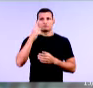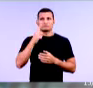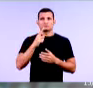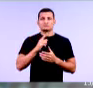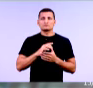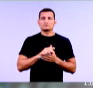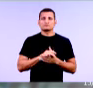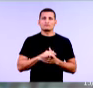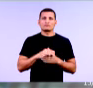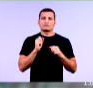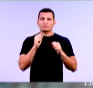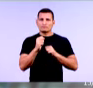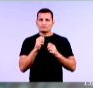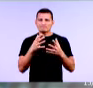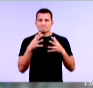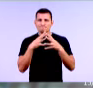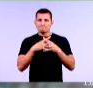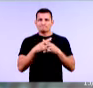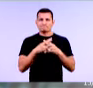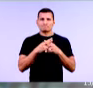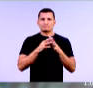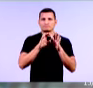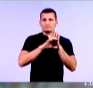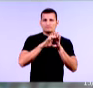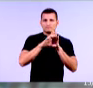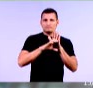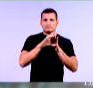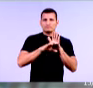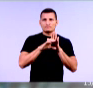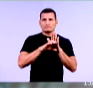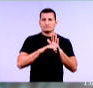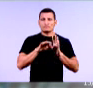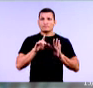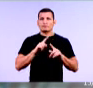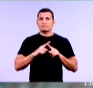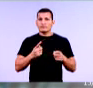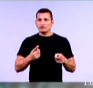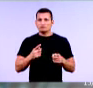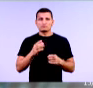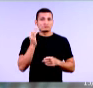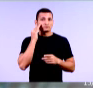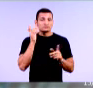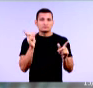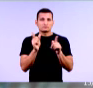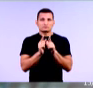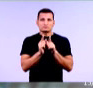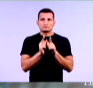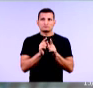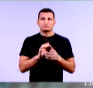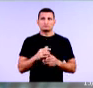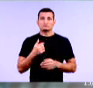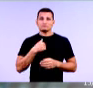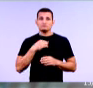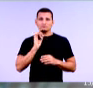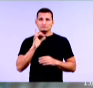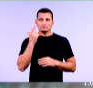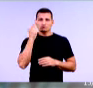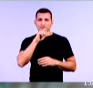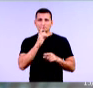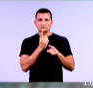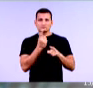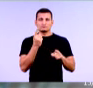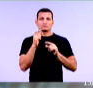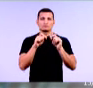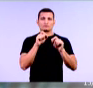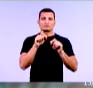um pouquinho complicado, o conceito, mas vamos resumir. Eu só consigo identificar